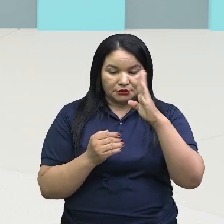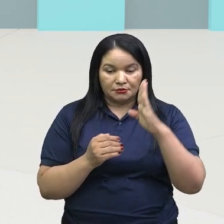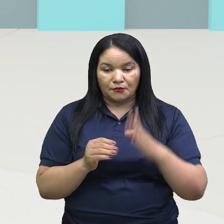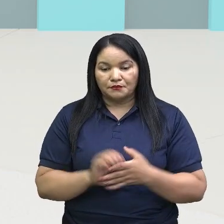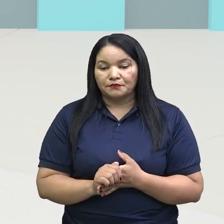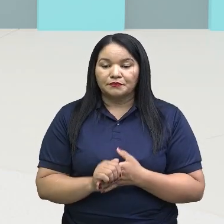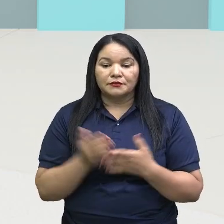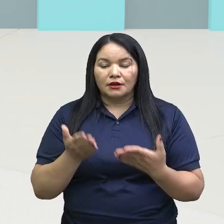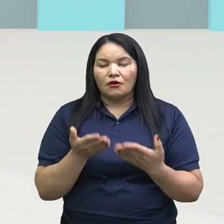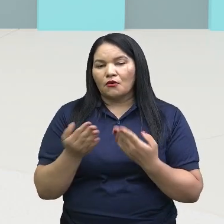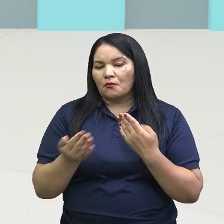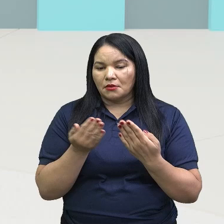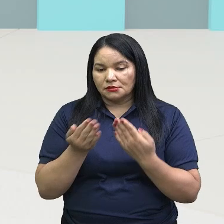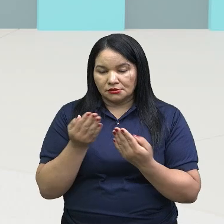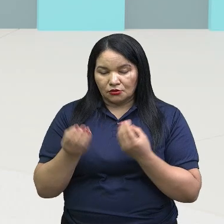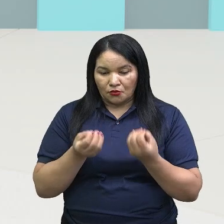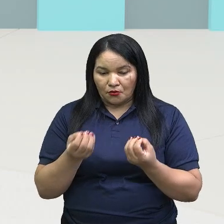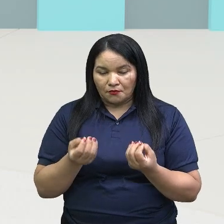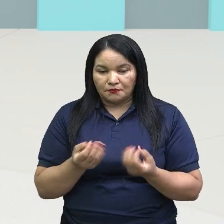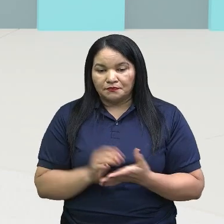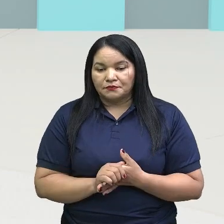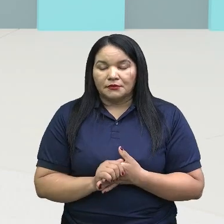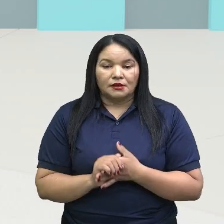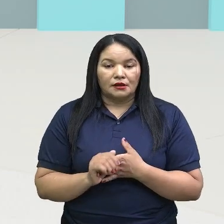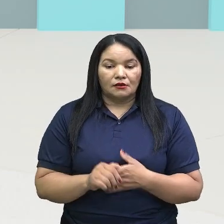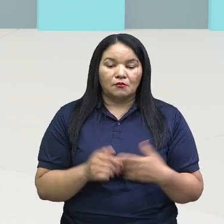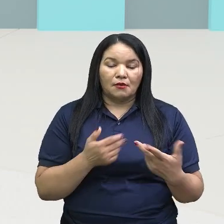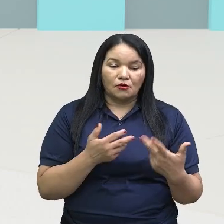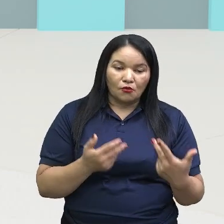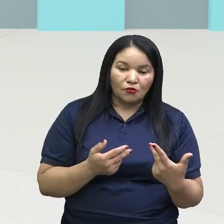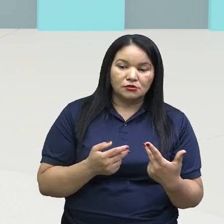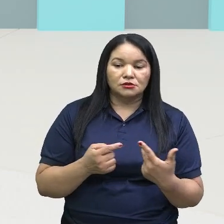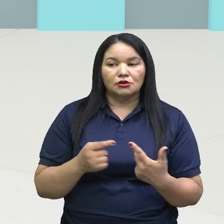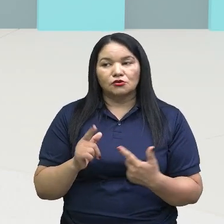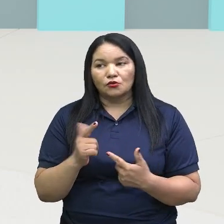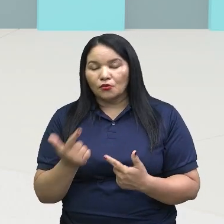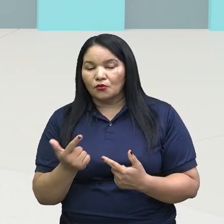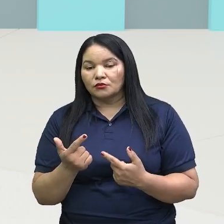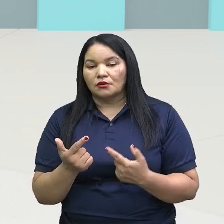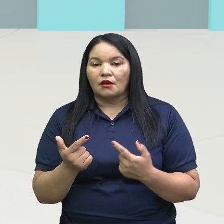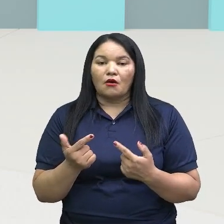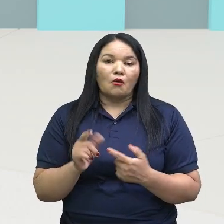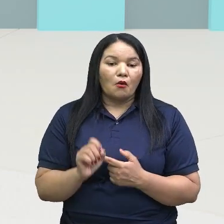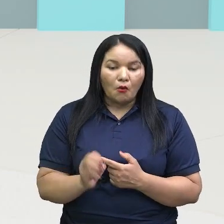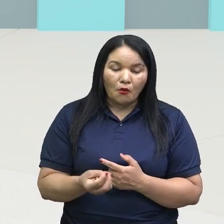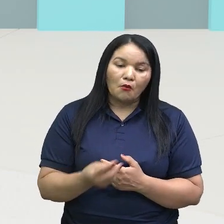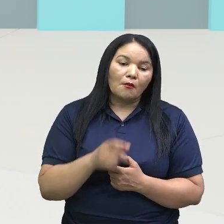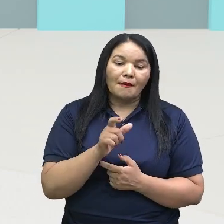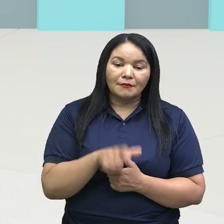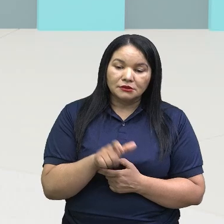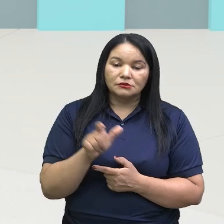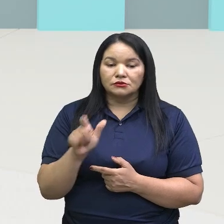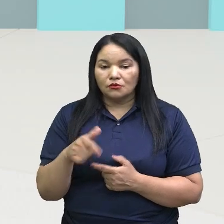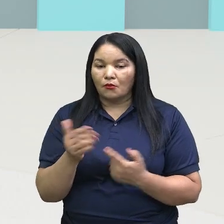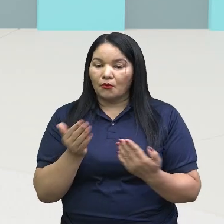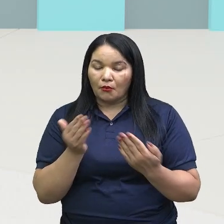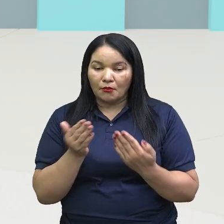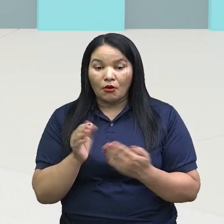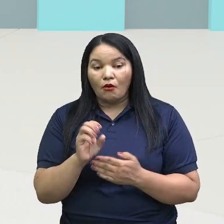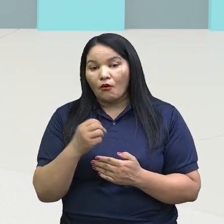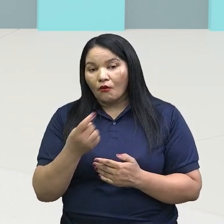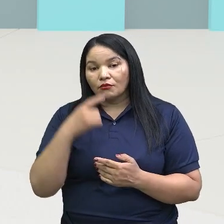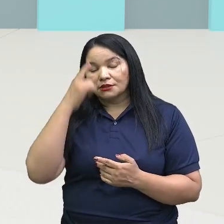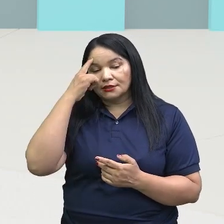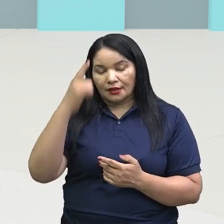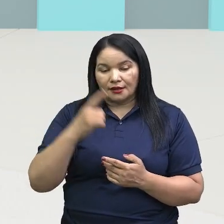estar fazendo o quê? Uma comparação entre uma coisa e outra. Pode ser entre uma pessoa e outra, ou uma ideia e outra.